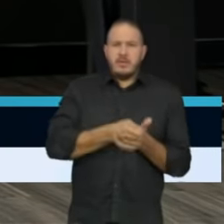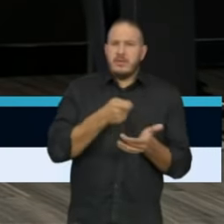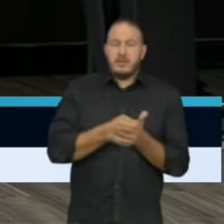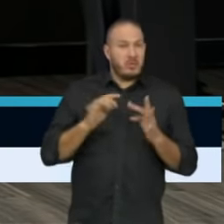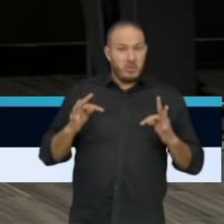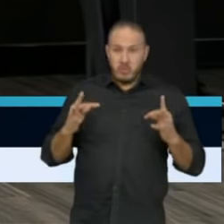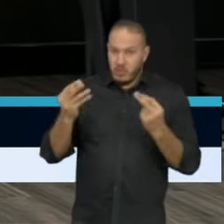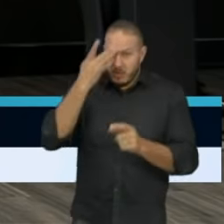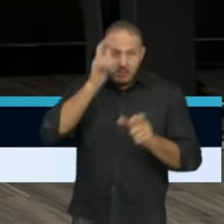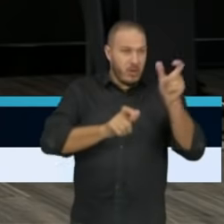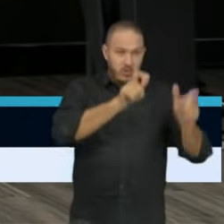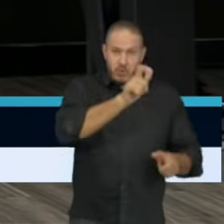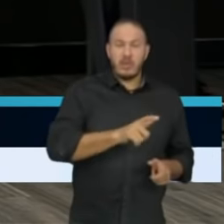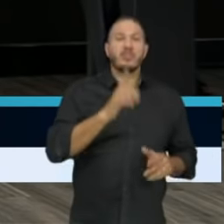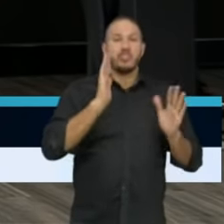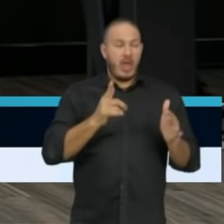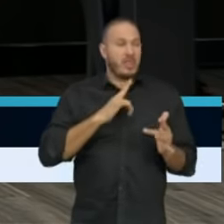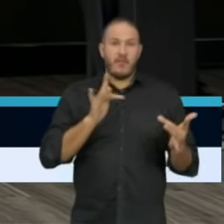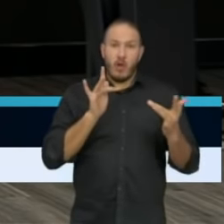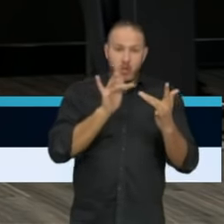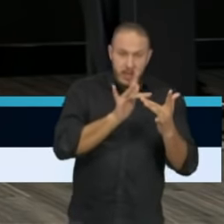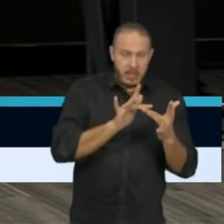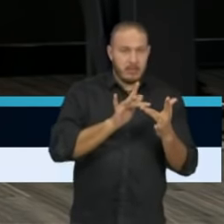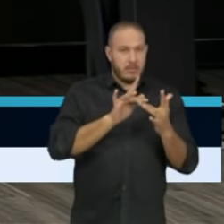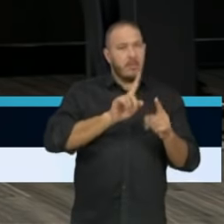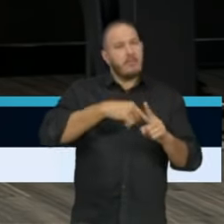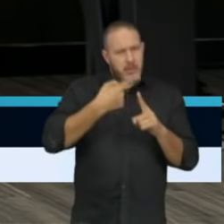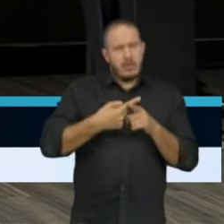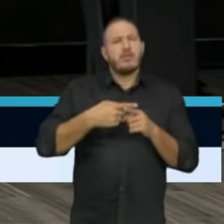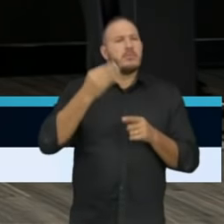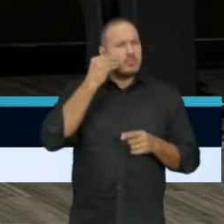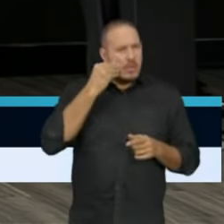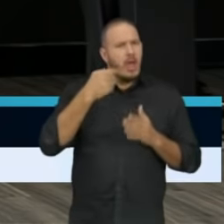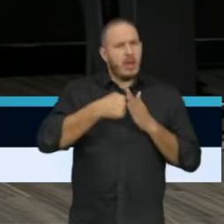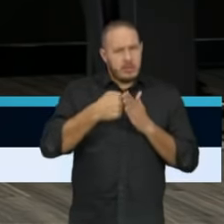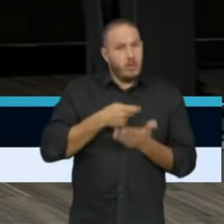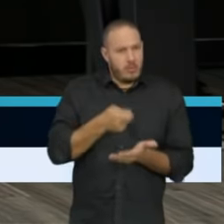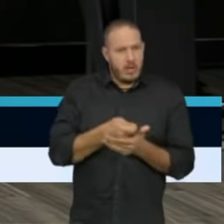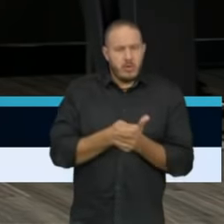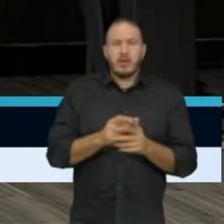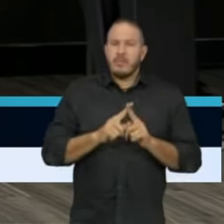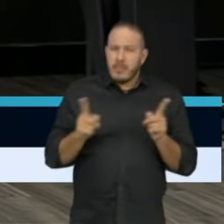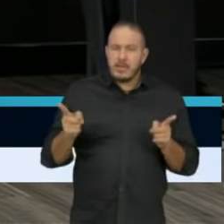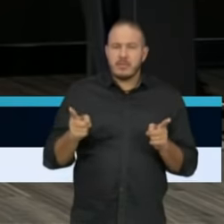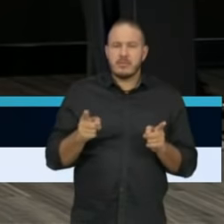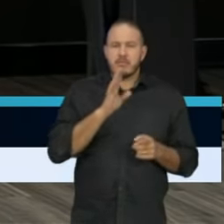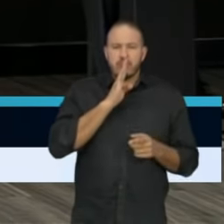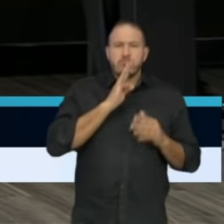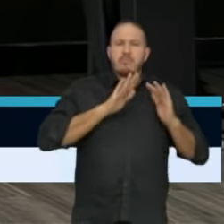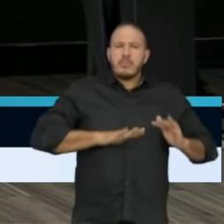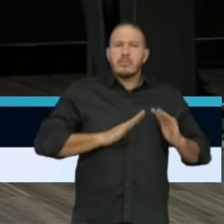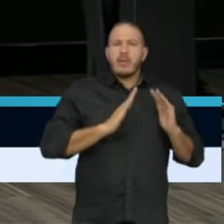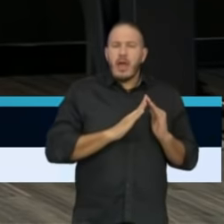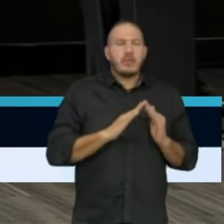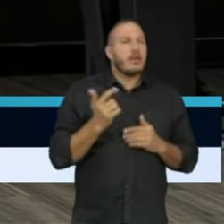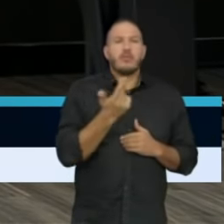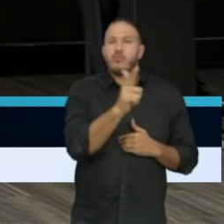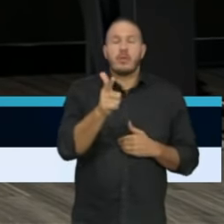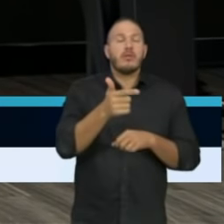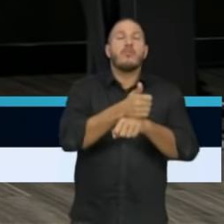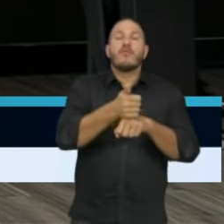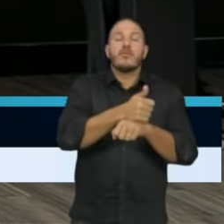todos aqueles que tiveram contato, além do teste, que é obrigatório e temos que fazer, mas a quarentena, não teríamos mais profissionais de saúde